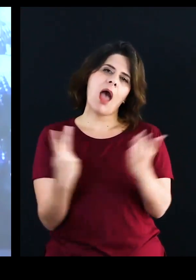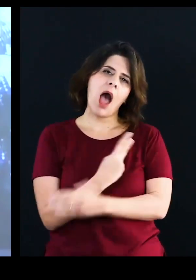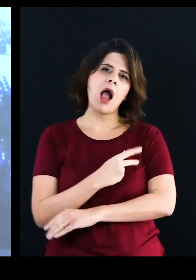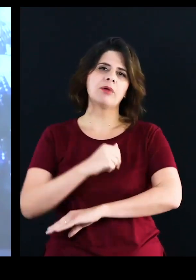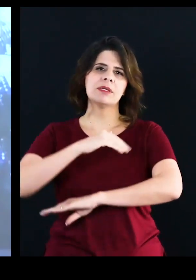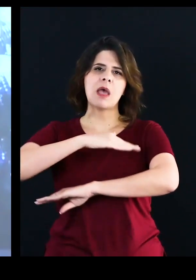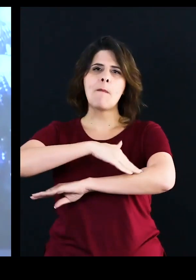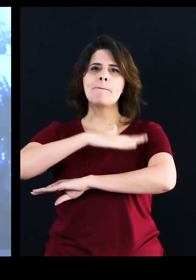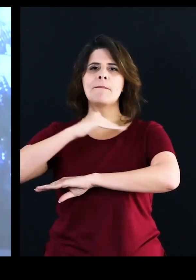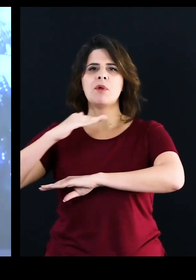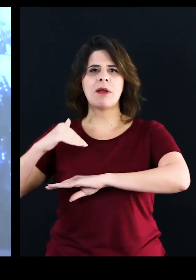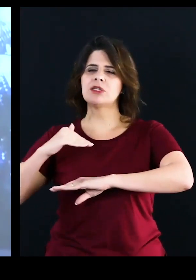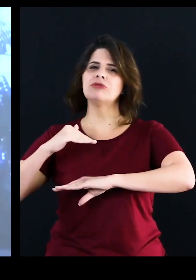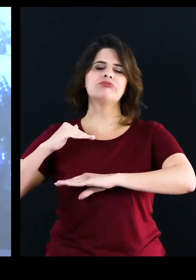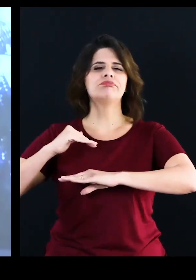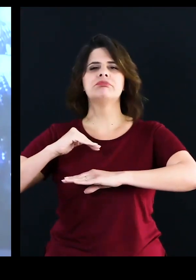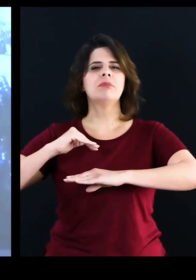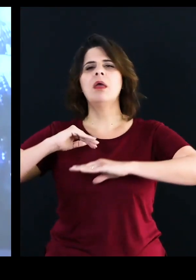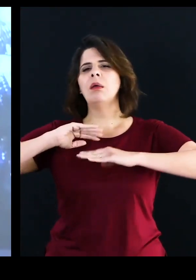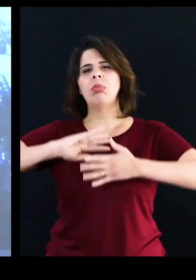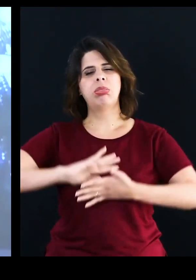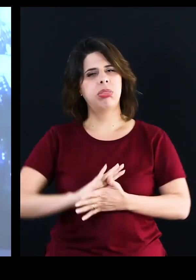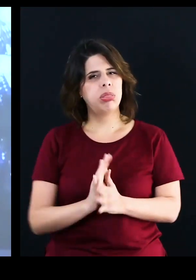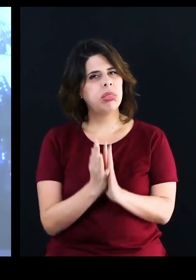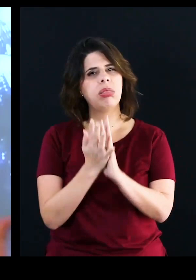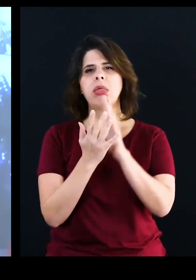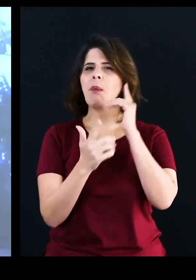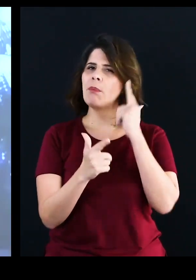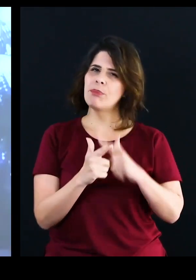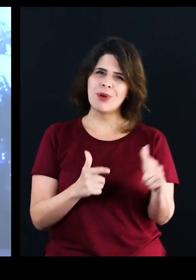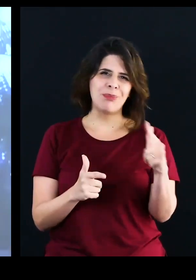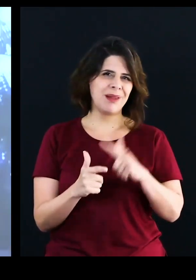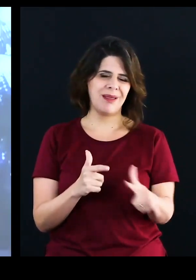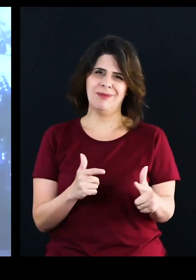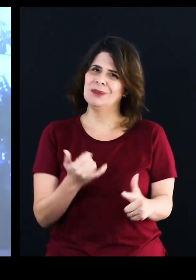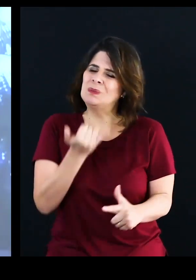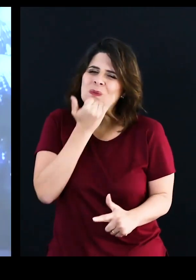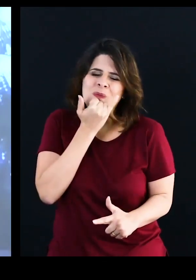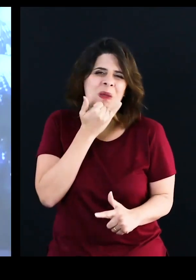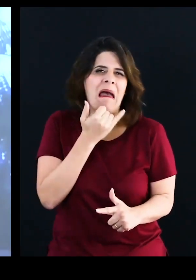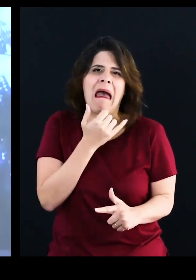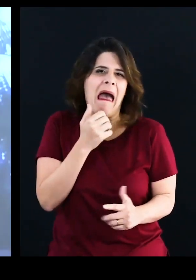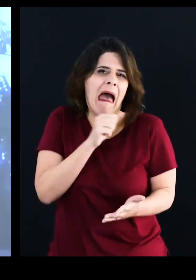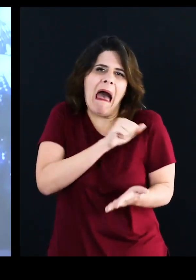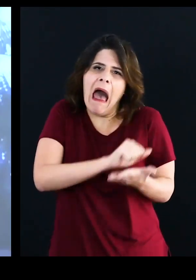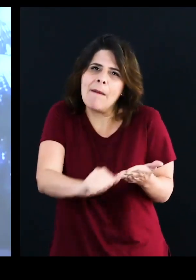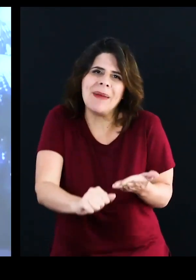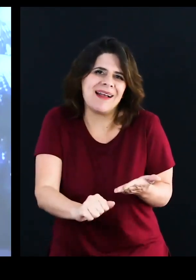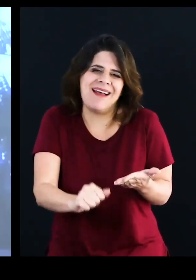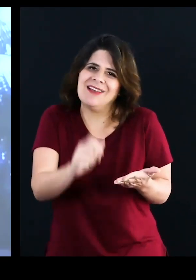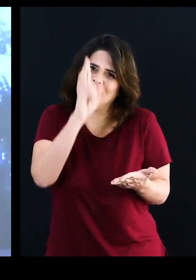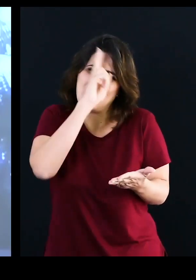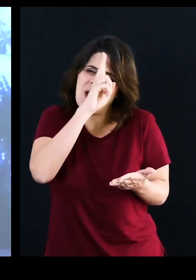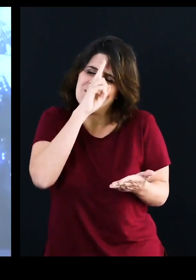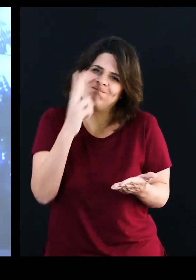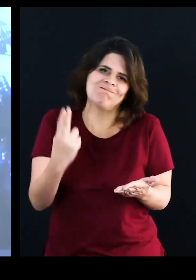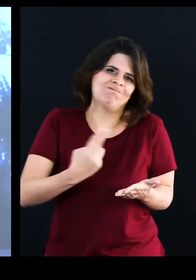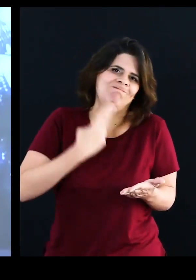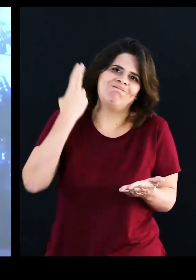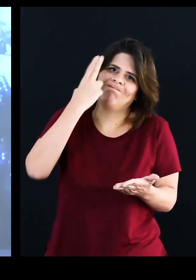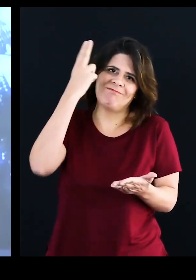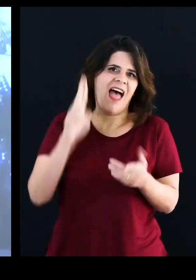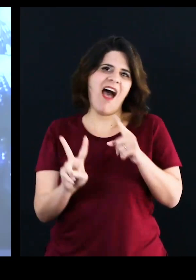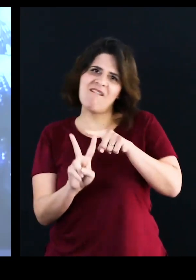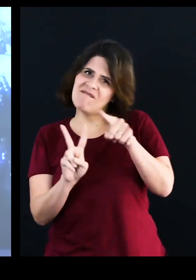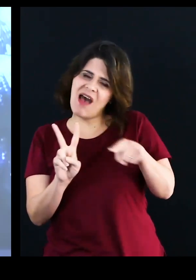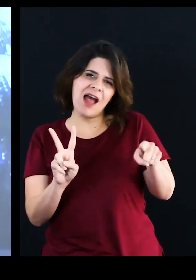tragédia que nunca poderá ser apagada da história da Vale, e nem se cogita